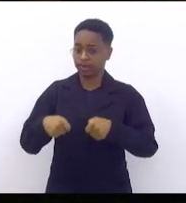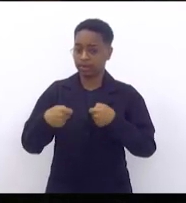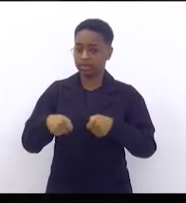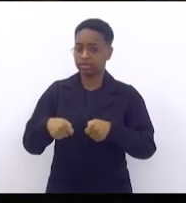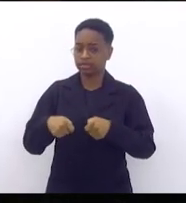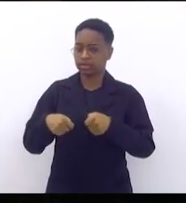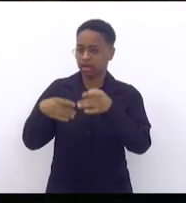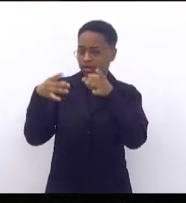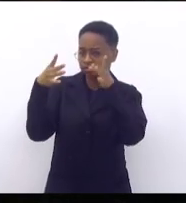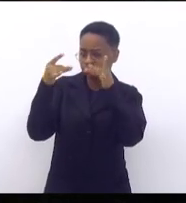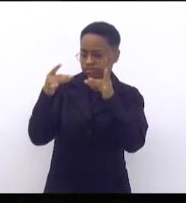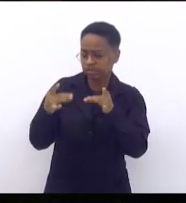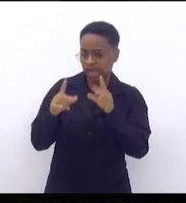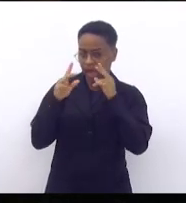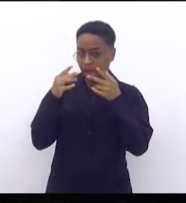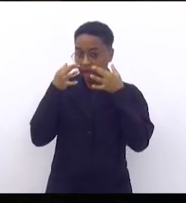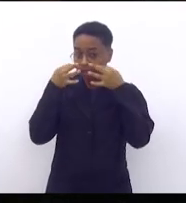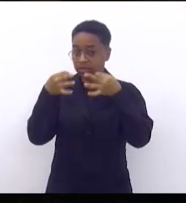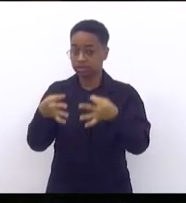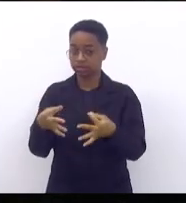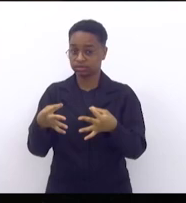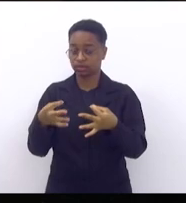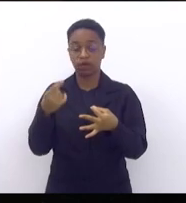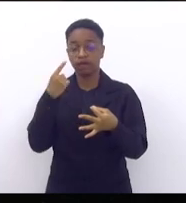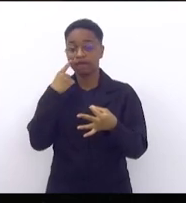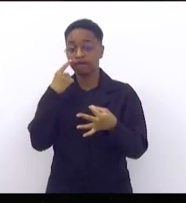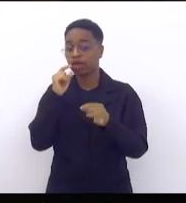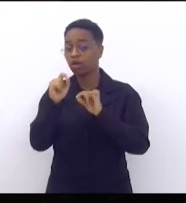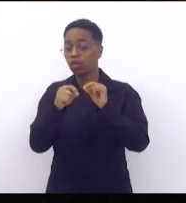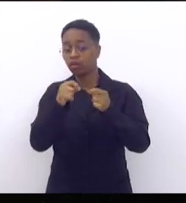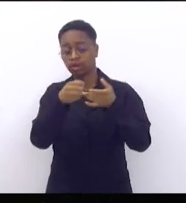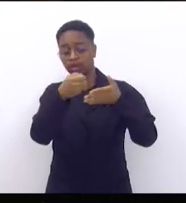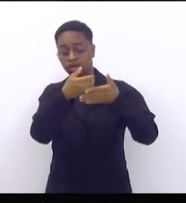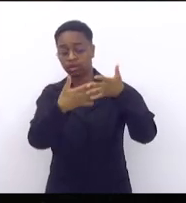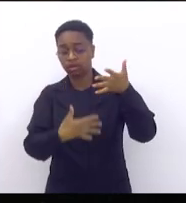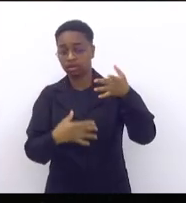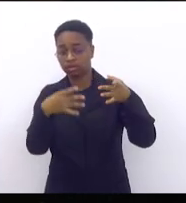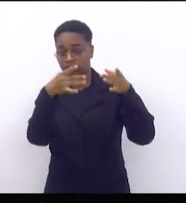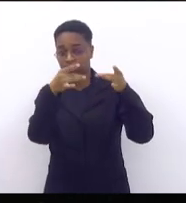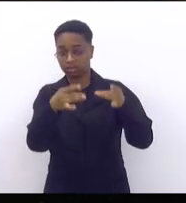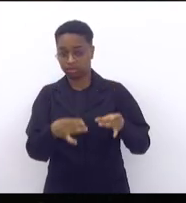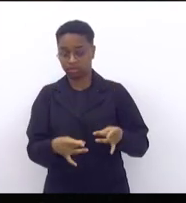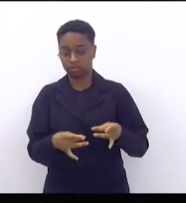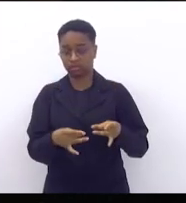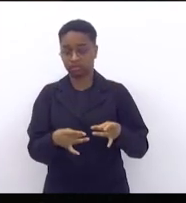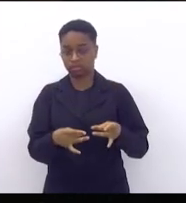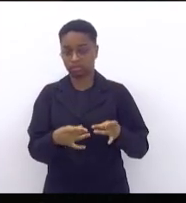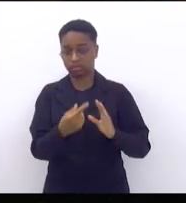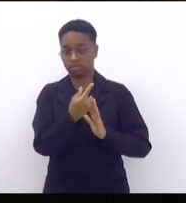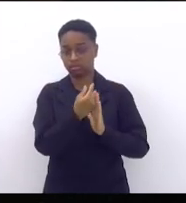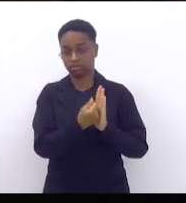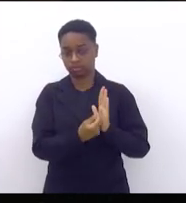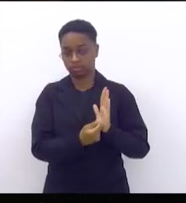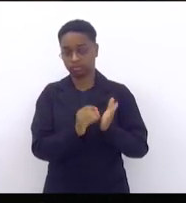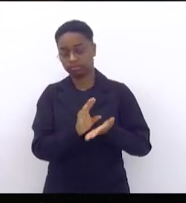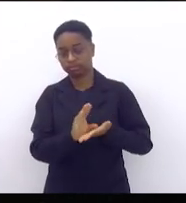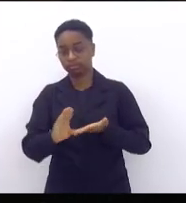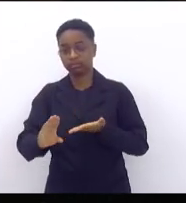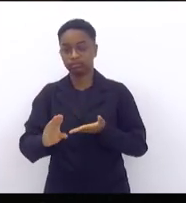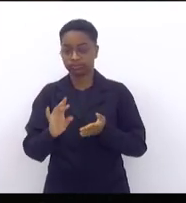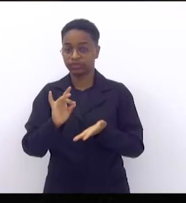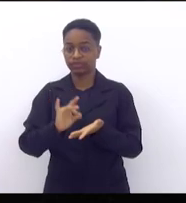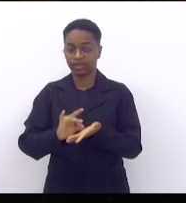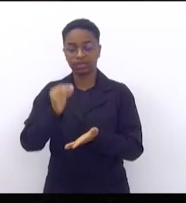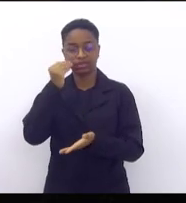pente fino, para ver o que tem alocado de recursos, né, exatamente para enfrentar